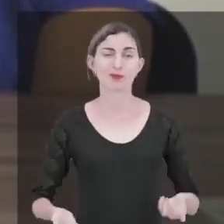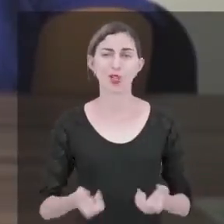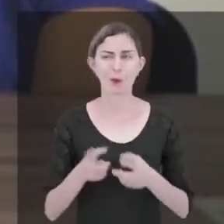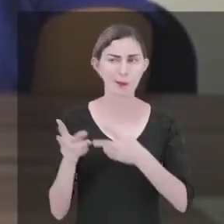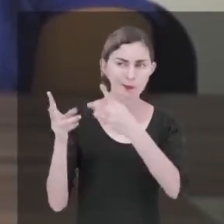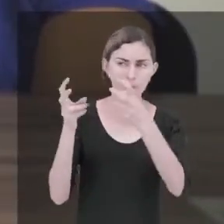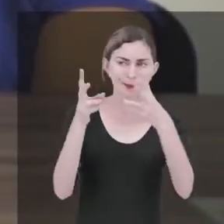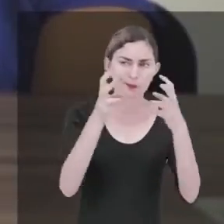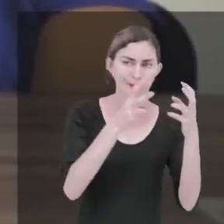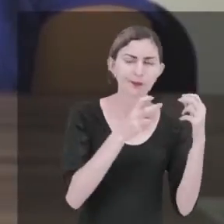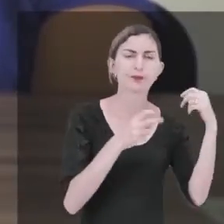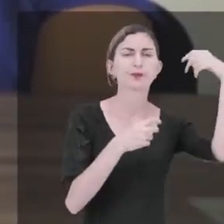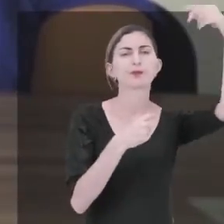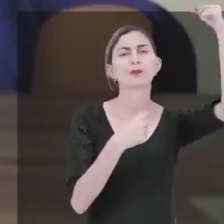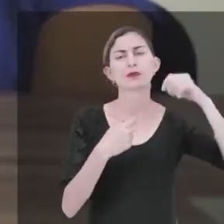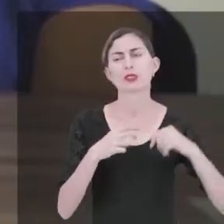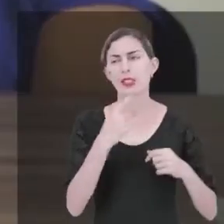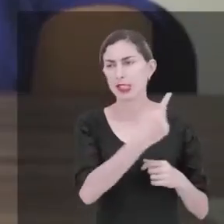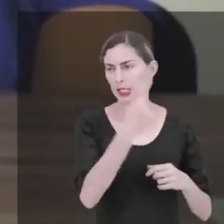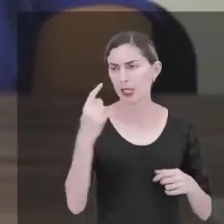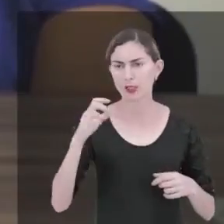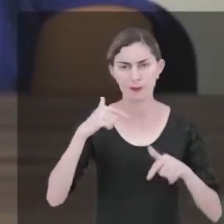que seja observado cargo a cargo.